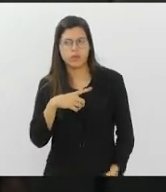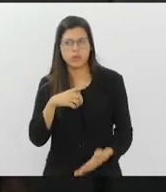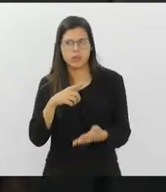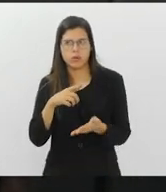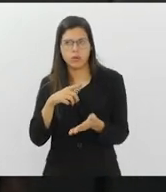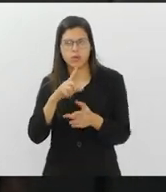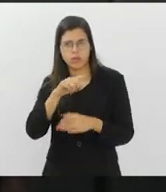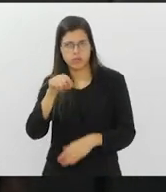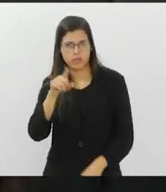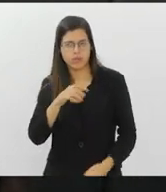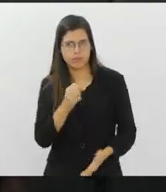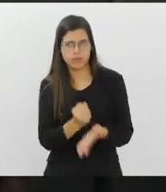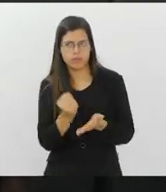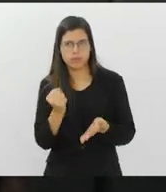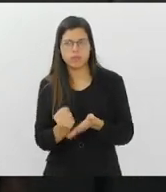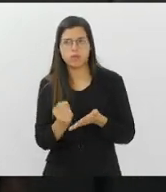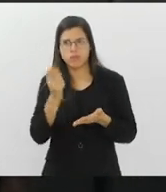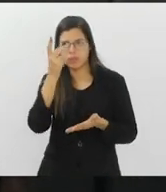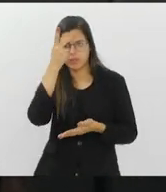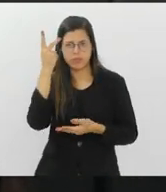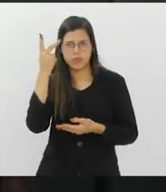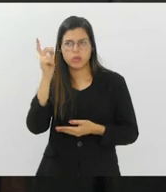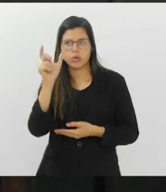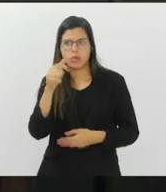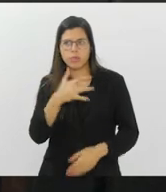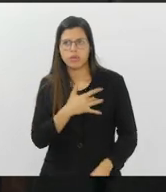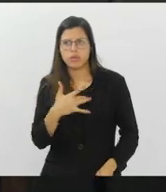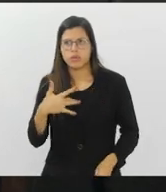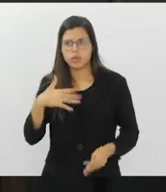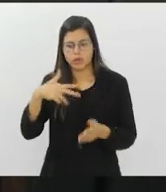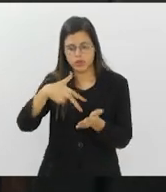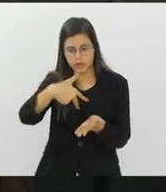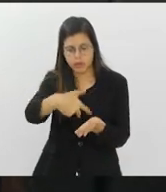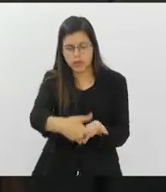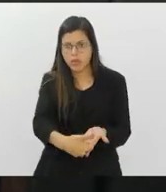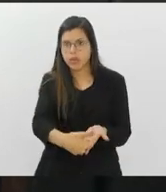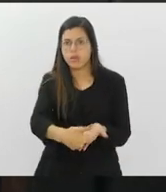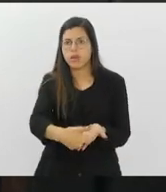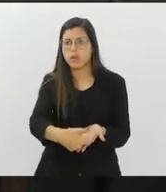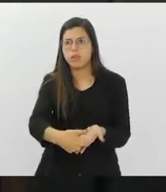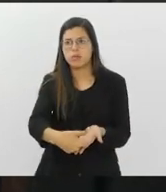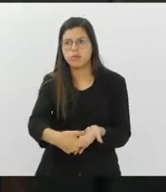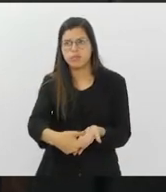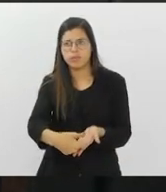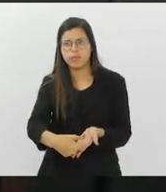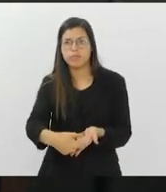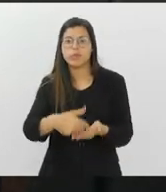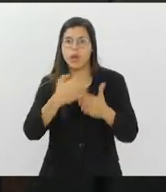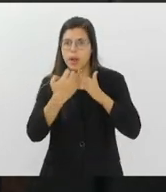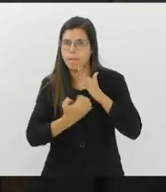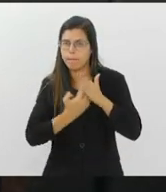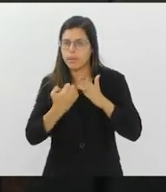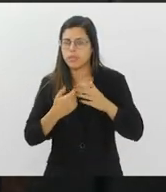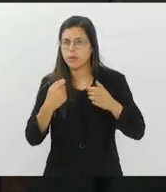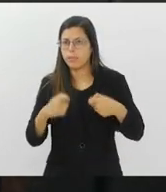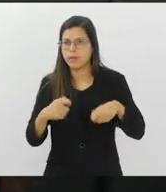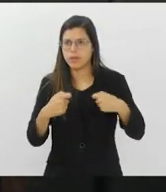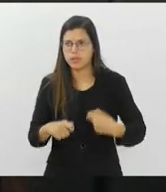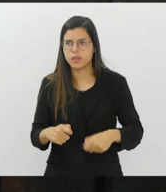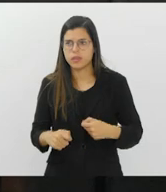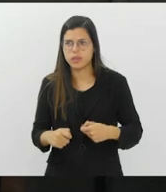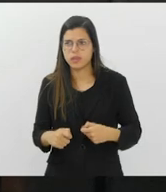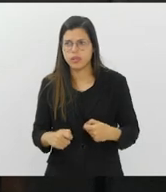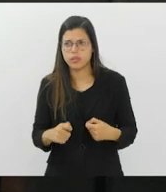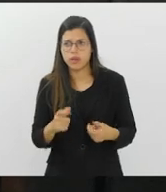o beneficiário de plano de saúde que estiver internado, a operadora precisa e deve